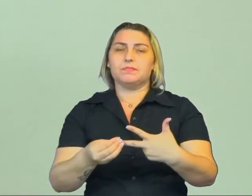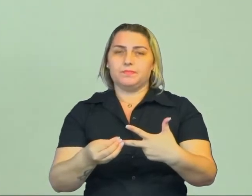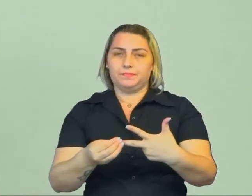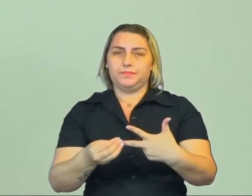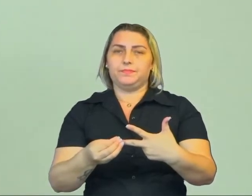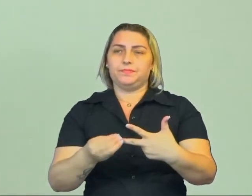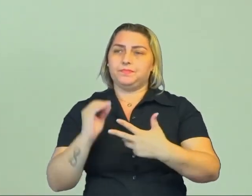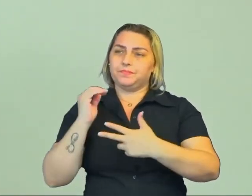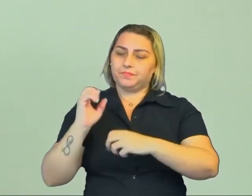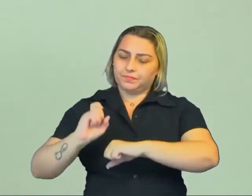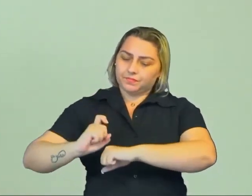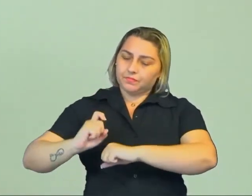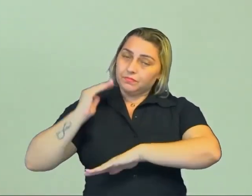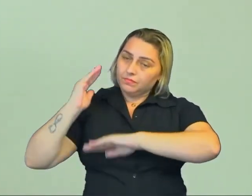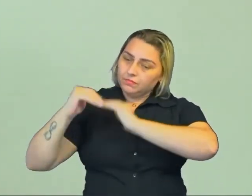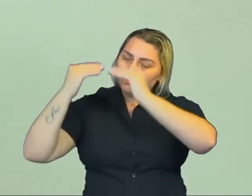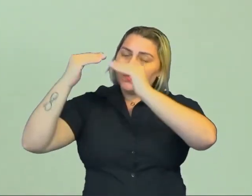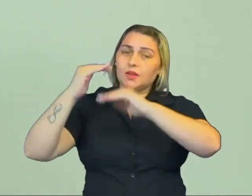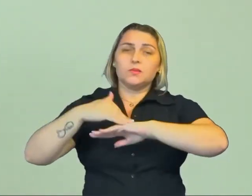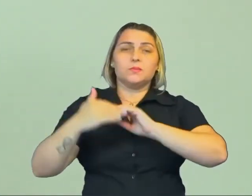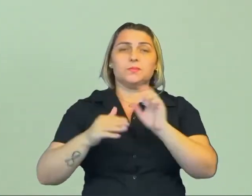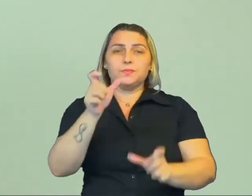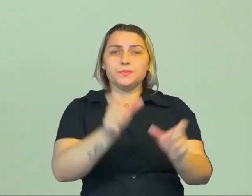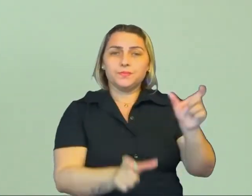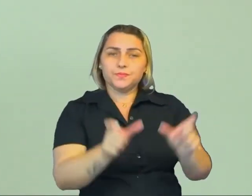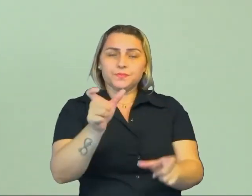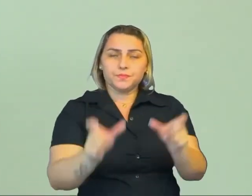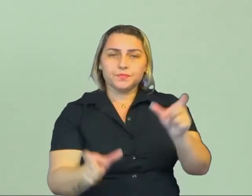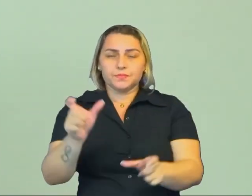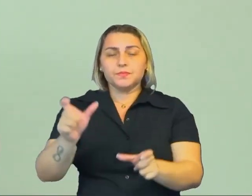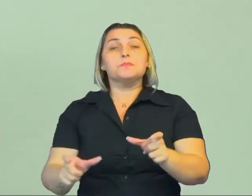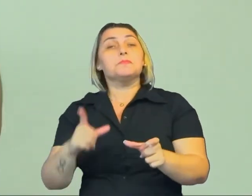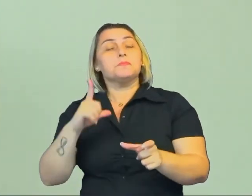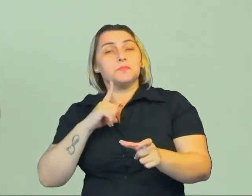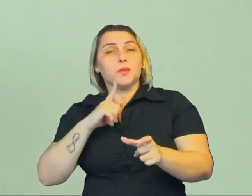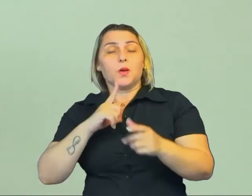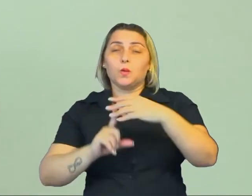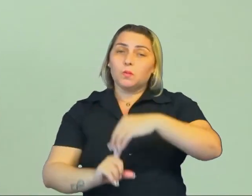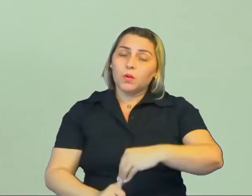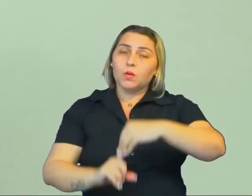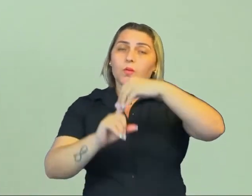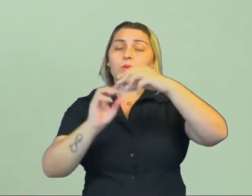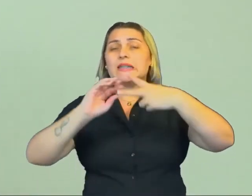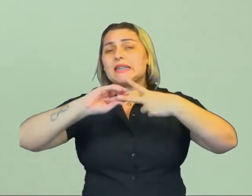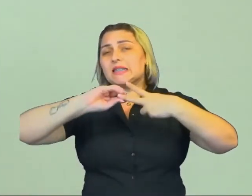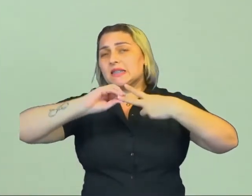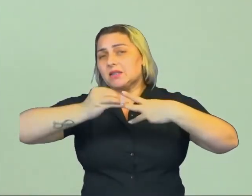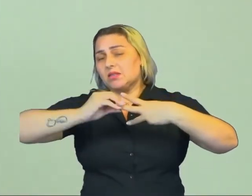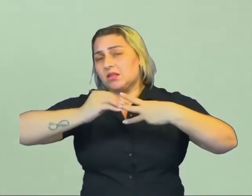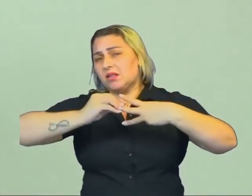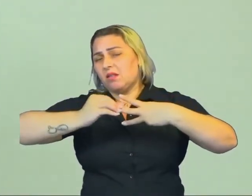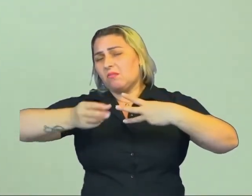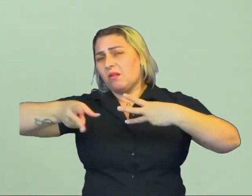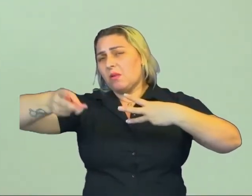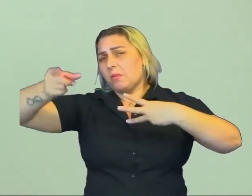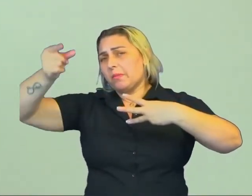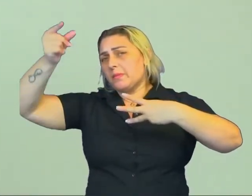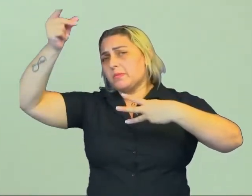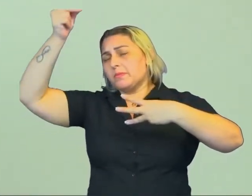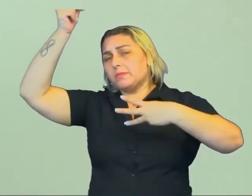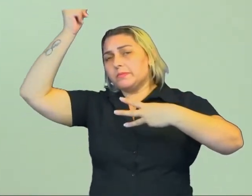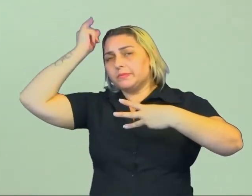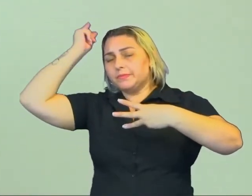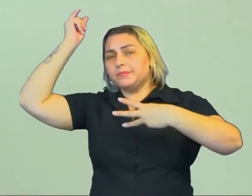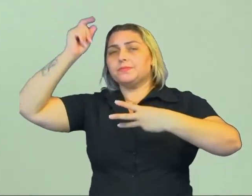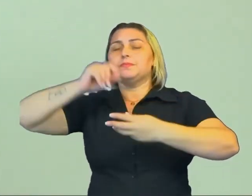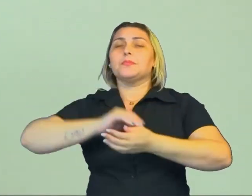processo evolutivo, todos os seres vivos, todos, vieram de uma única célula há milhares de anos